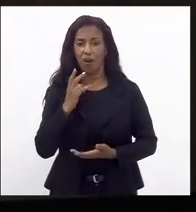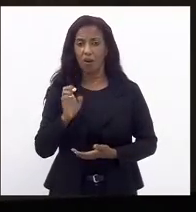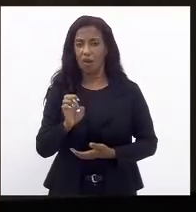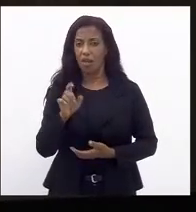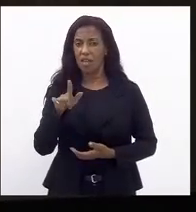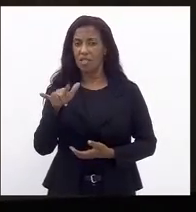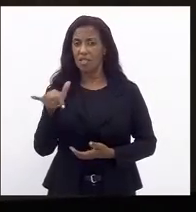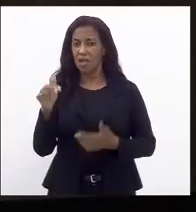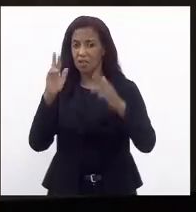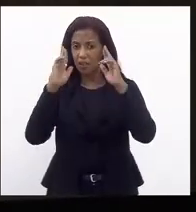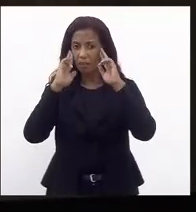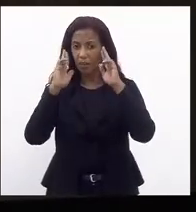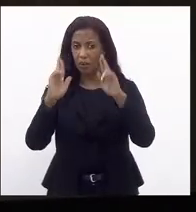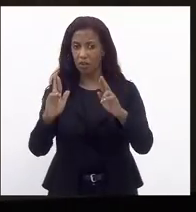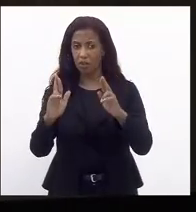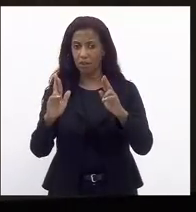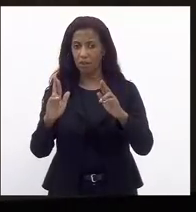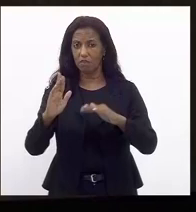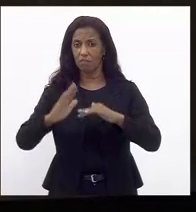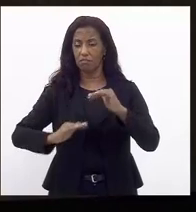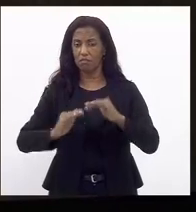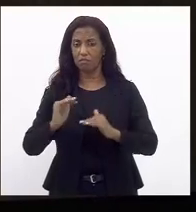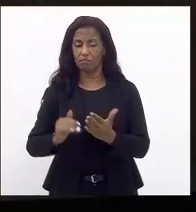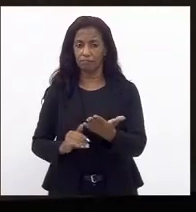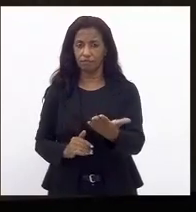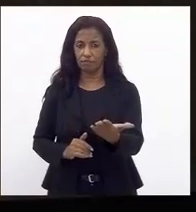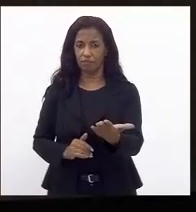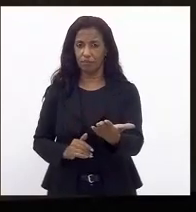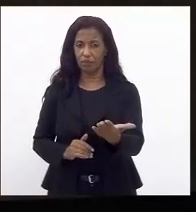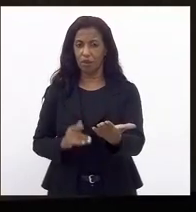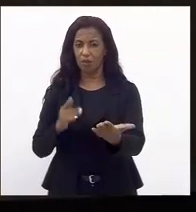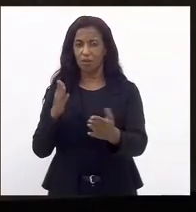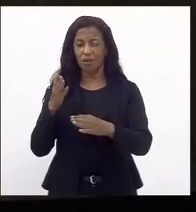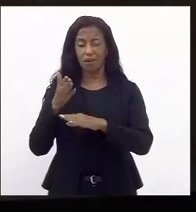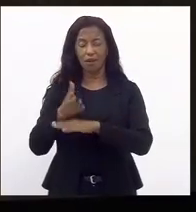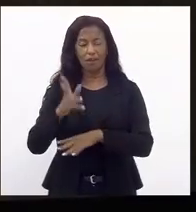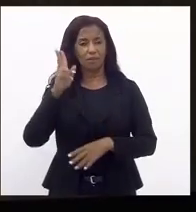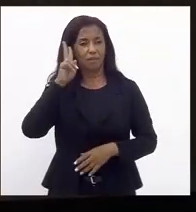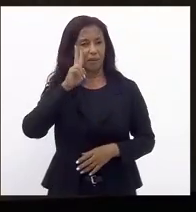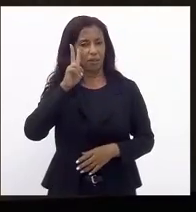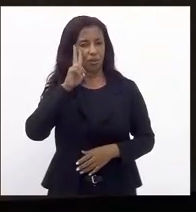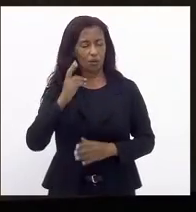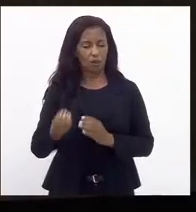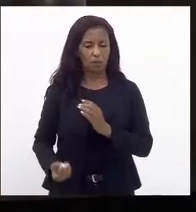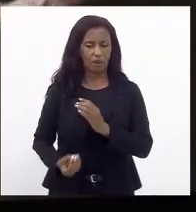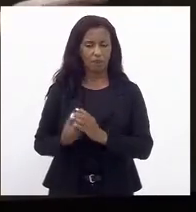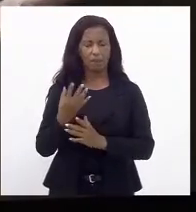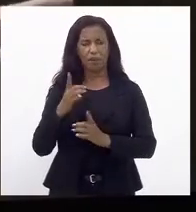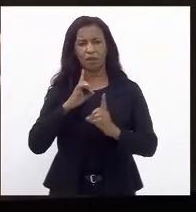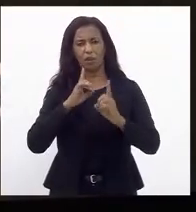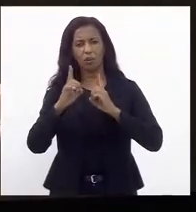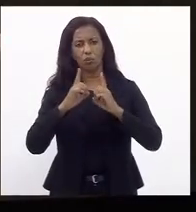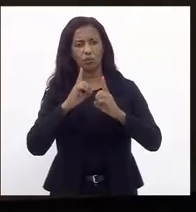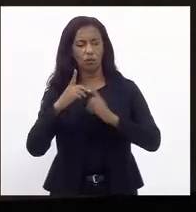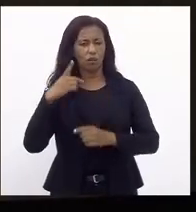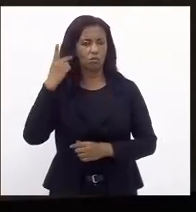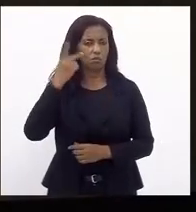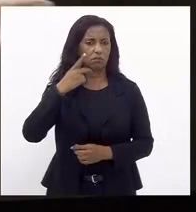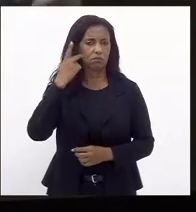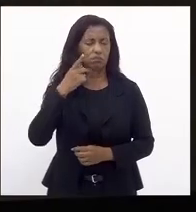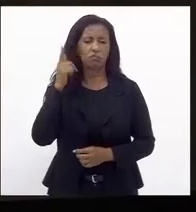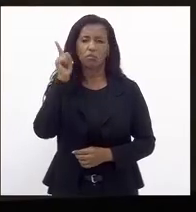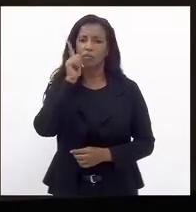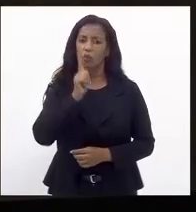excelência pelo respeito ao seu cargo Nelson Rocha senta para história que implanta um diálogo ao Parlamento